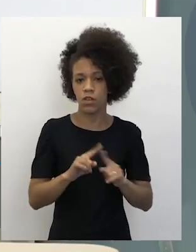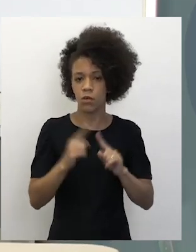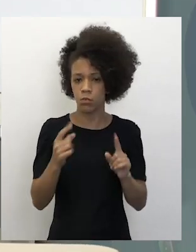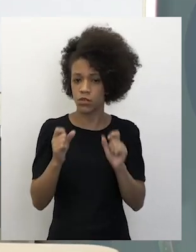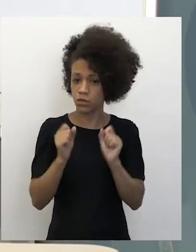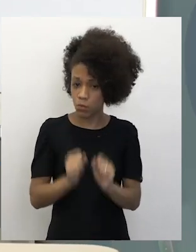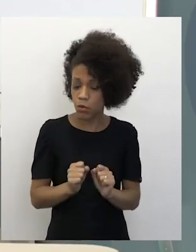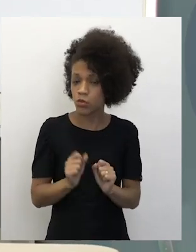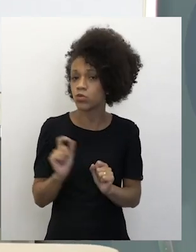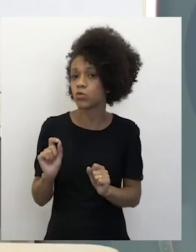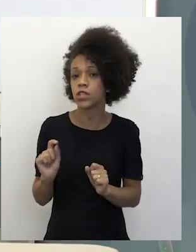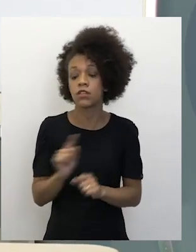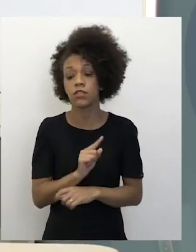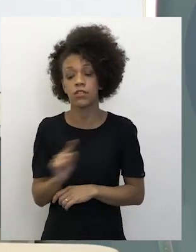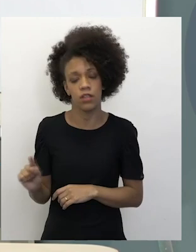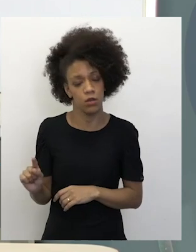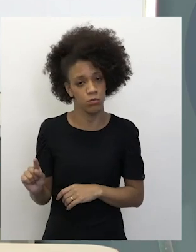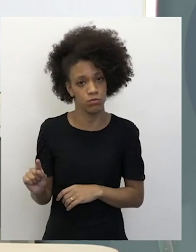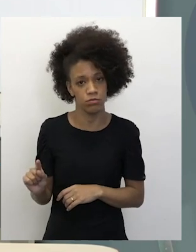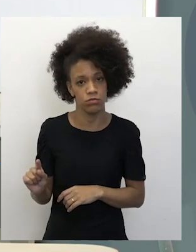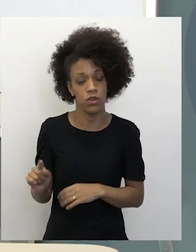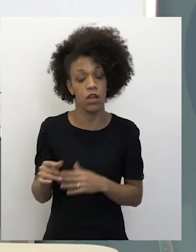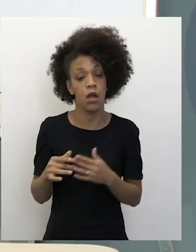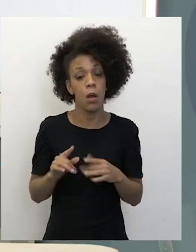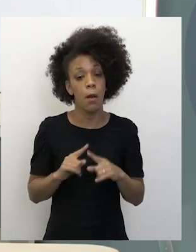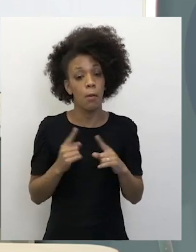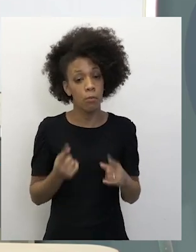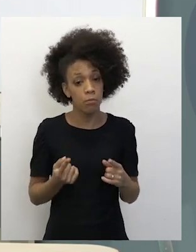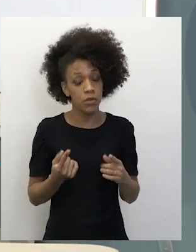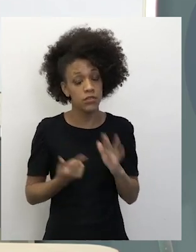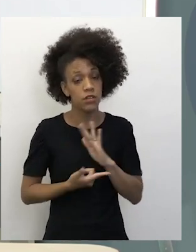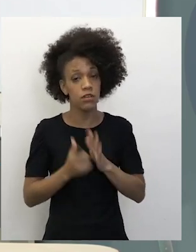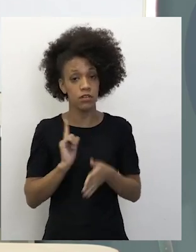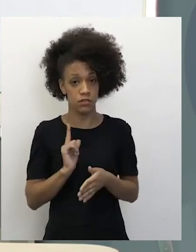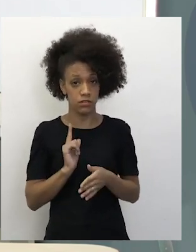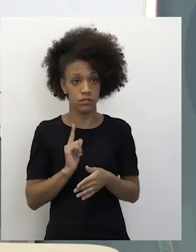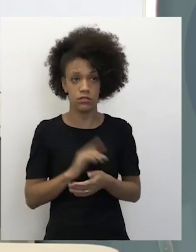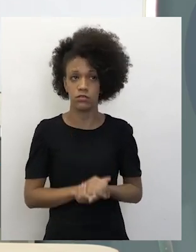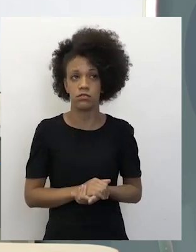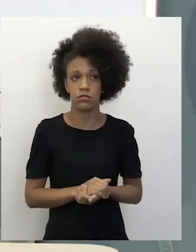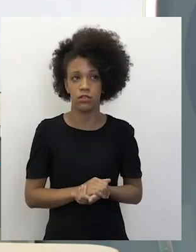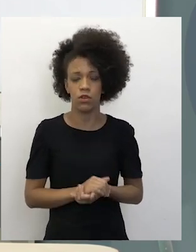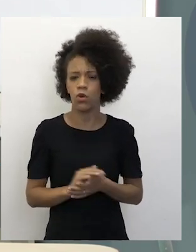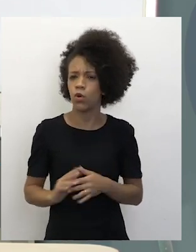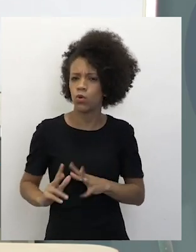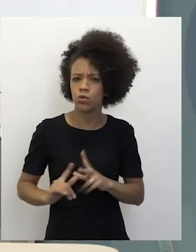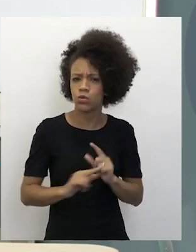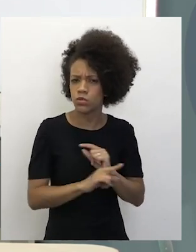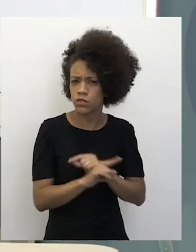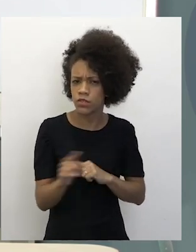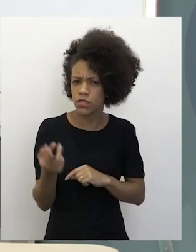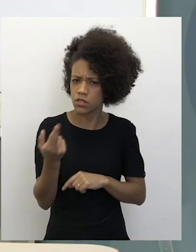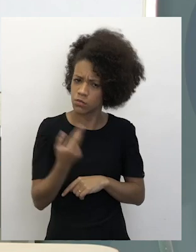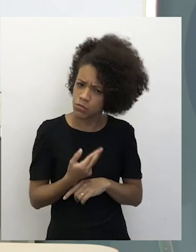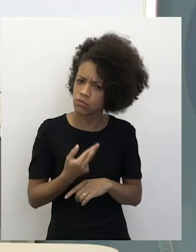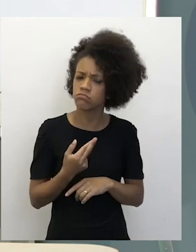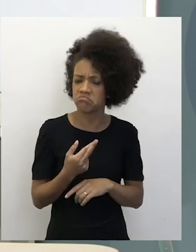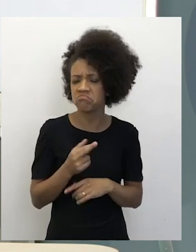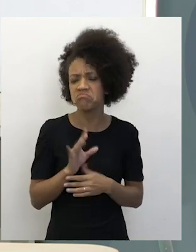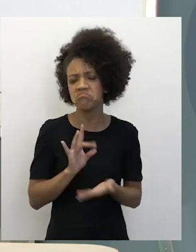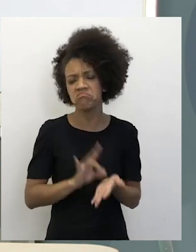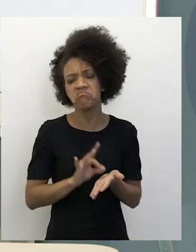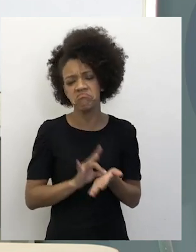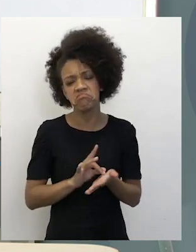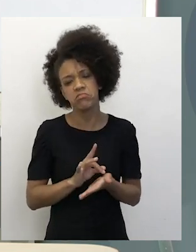posso falar um pouco do que ela não é né do que ela não é mas não sente aprofundar um pouquinho mais é tudo precisa responder não de alguma forma tem razão tem